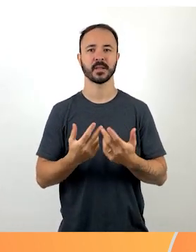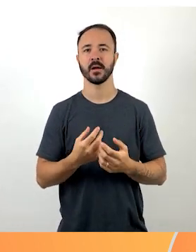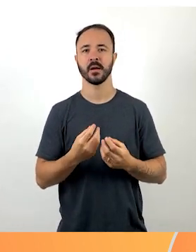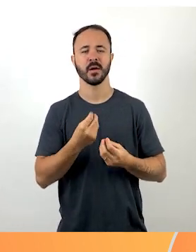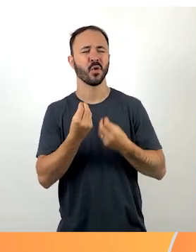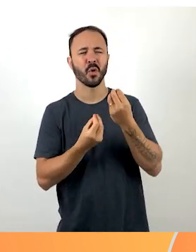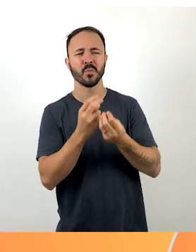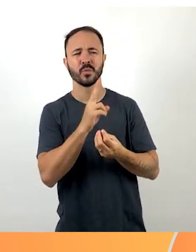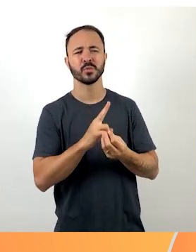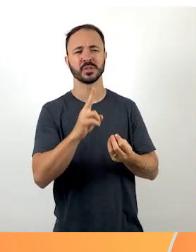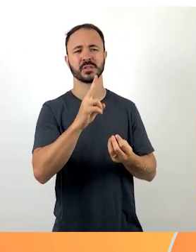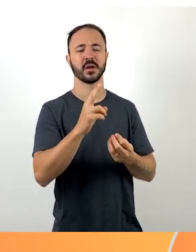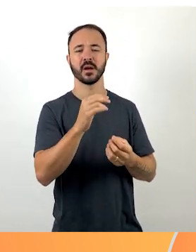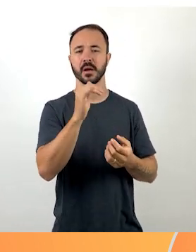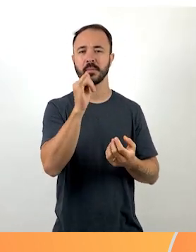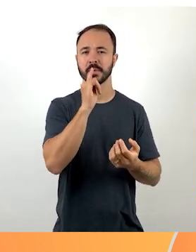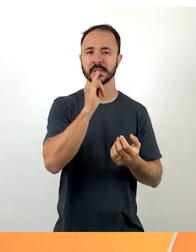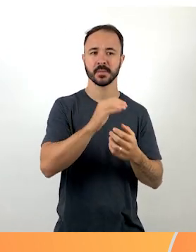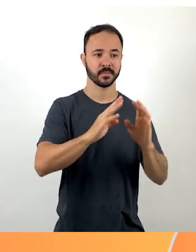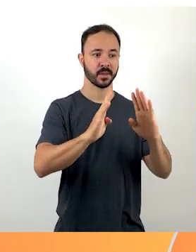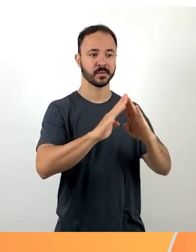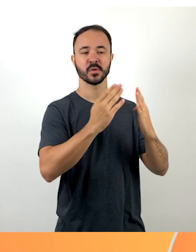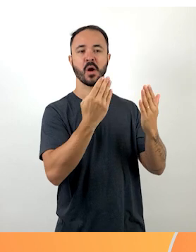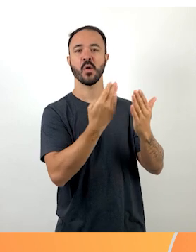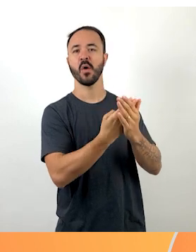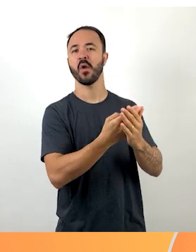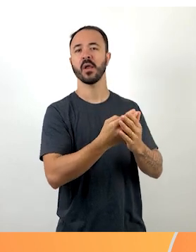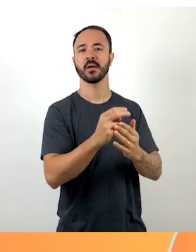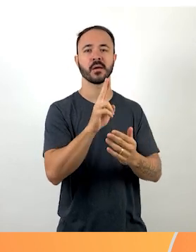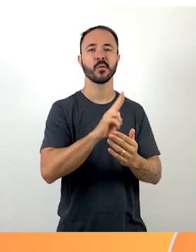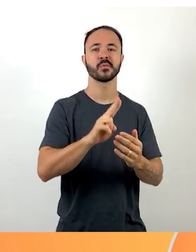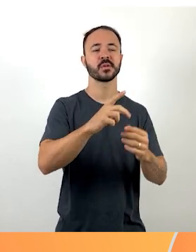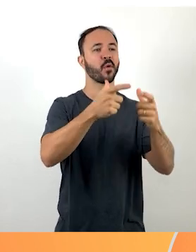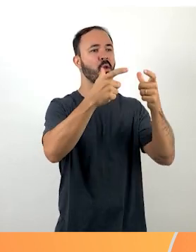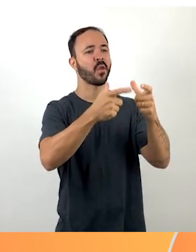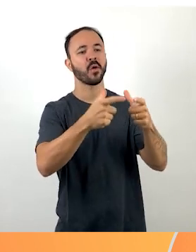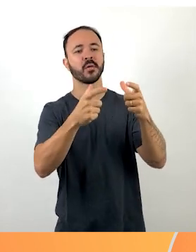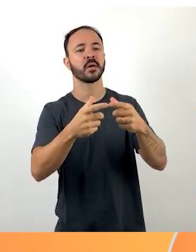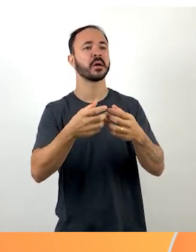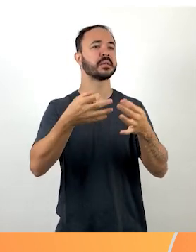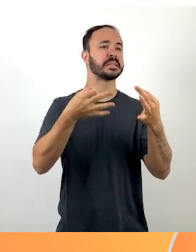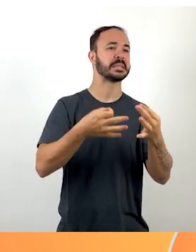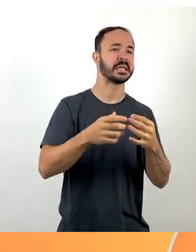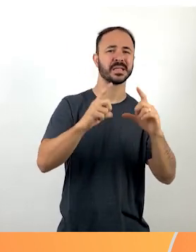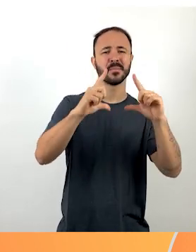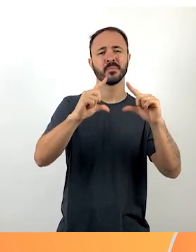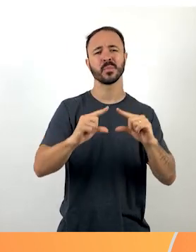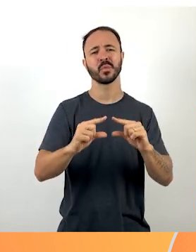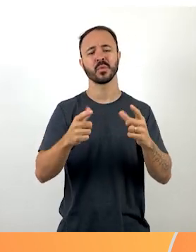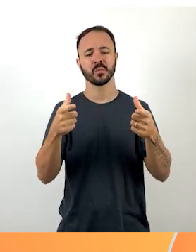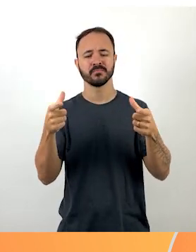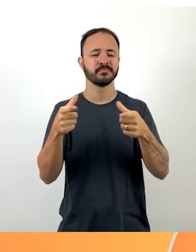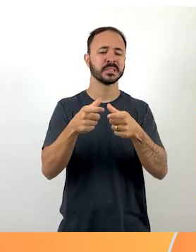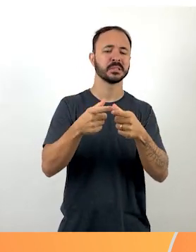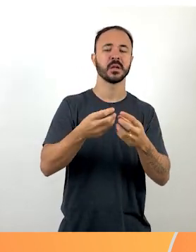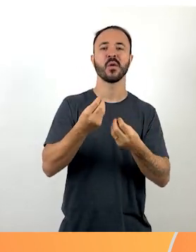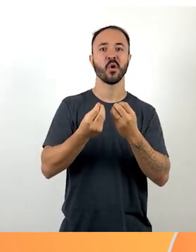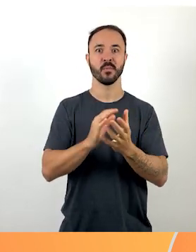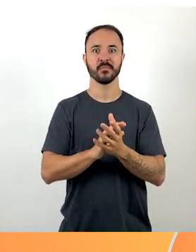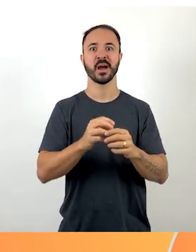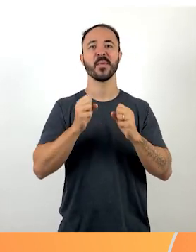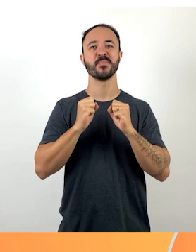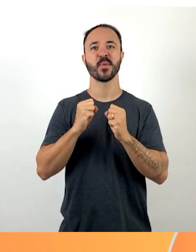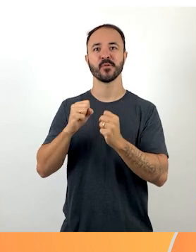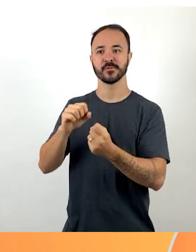utilizar? Como que nós vamos plantar essas mudas? É possível fazer uma horta vertical. E aí veio a ideia de se